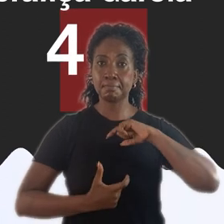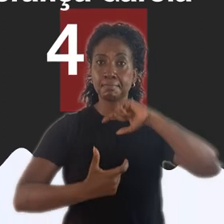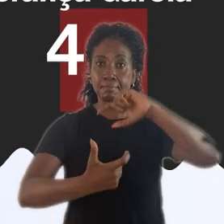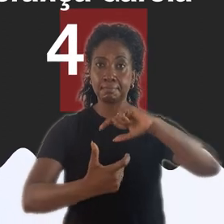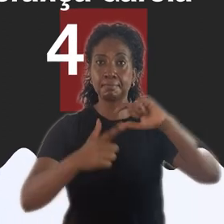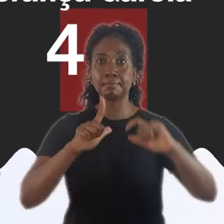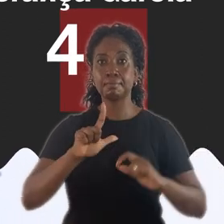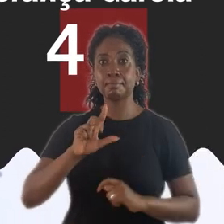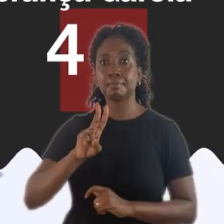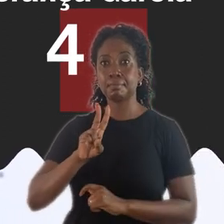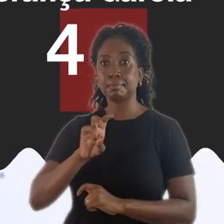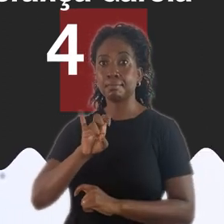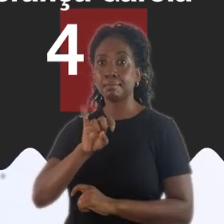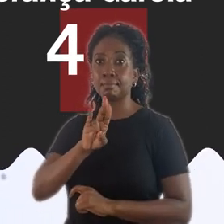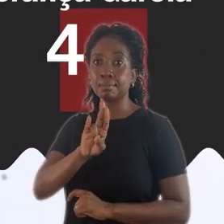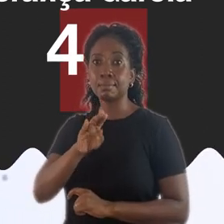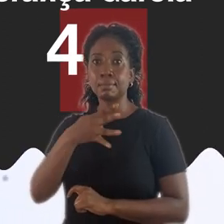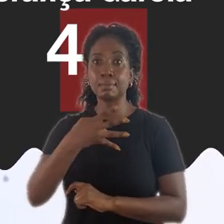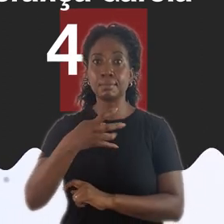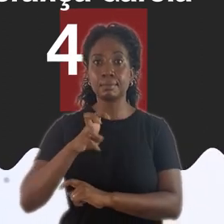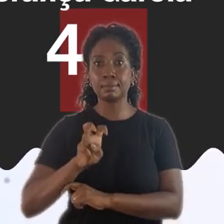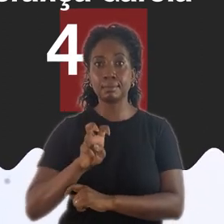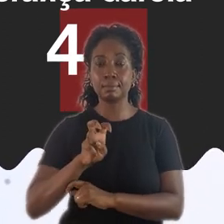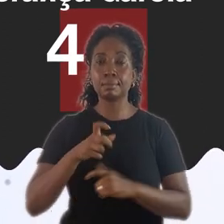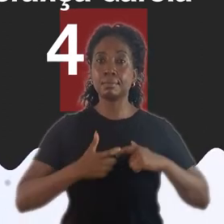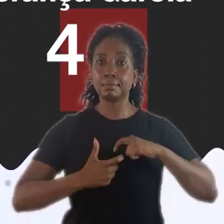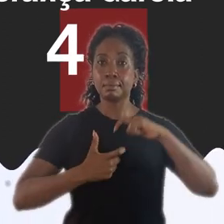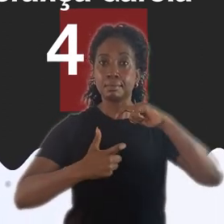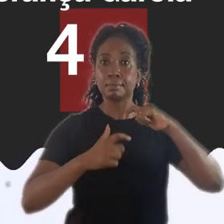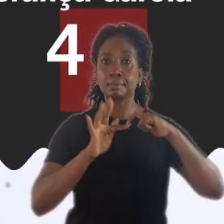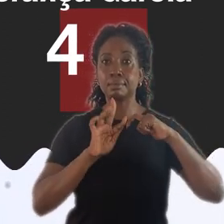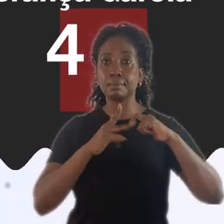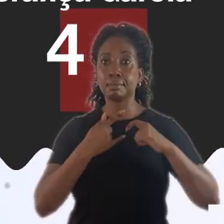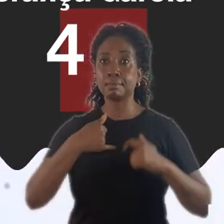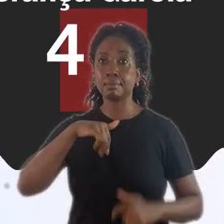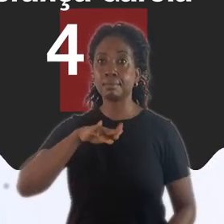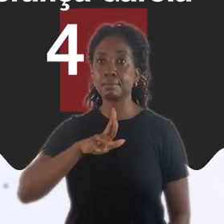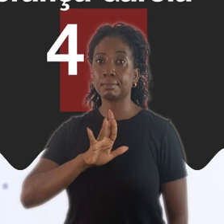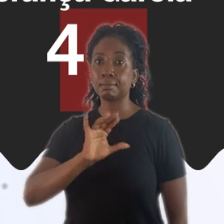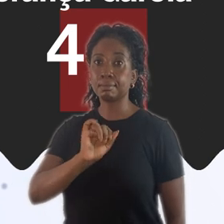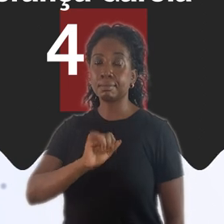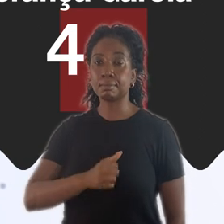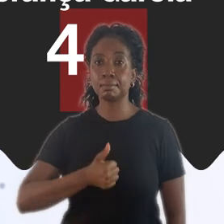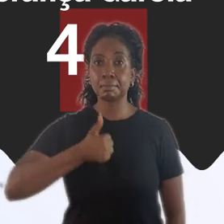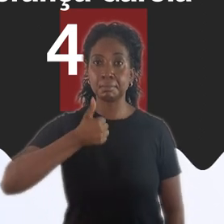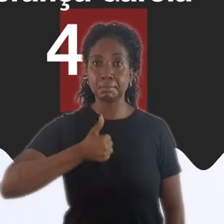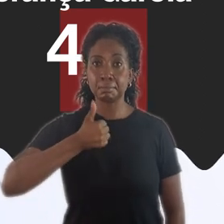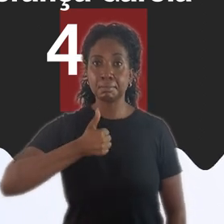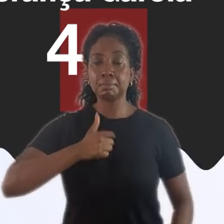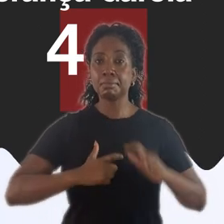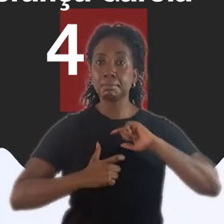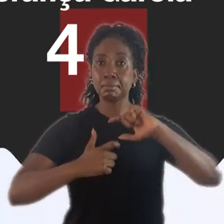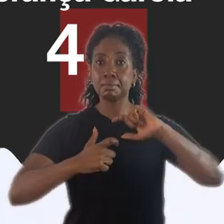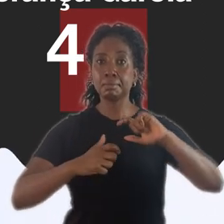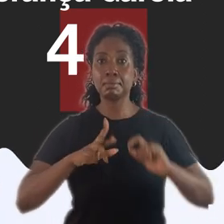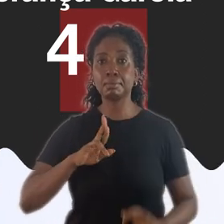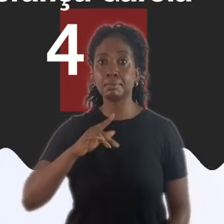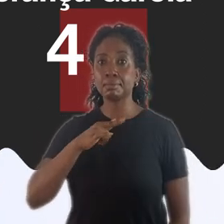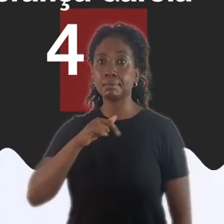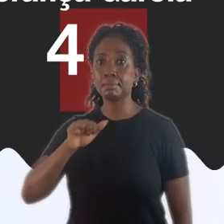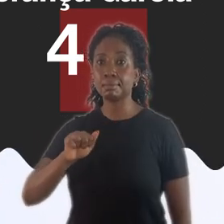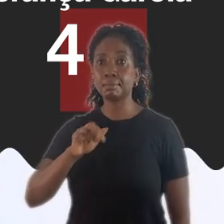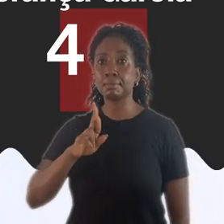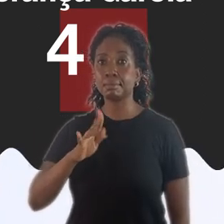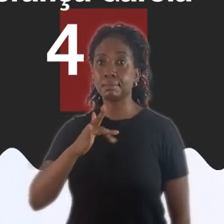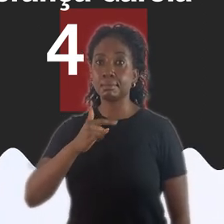medalhas. Medalha Levi Carneiro, 45. Medalha Teixeira de Freitas, 1. Medalha